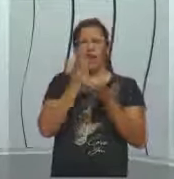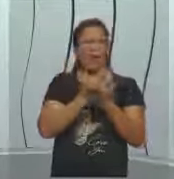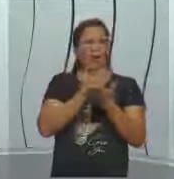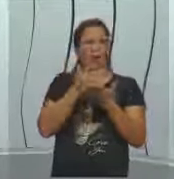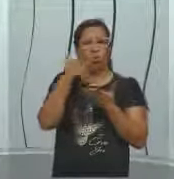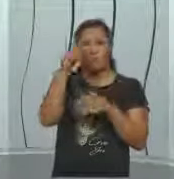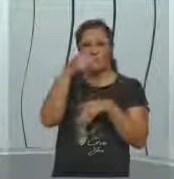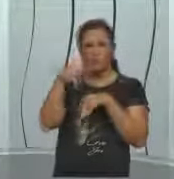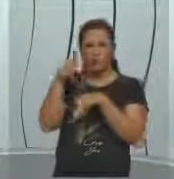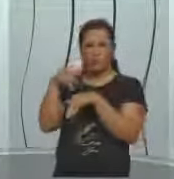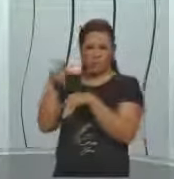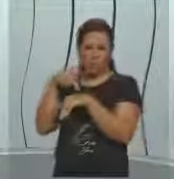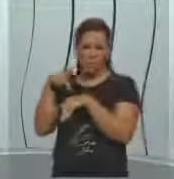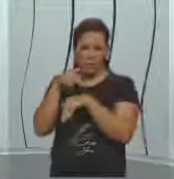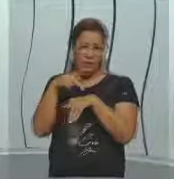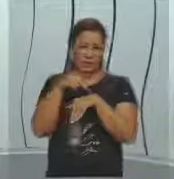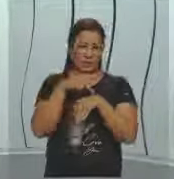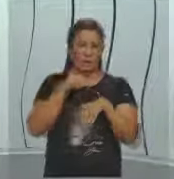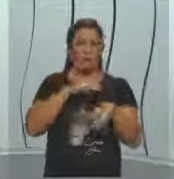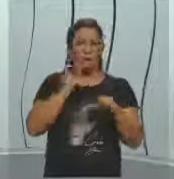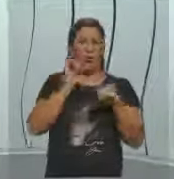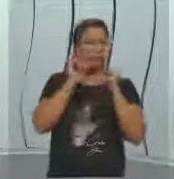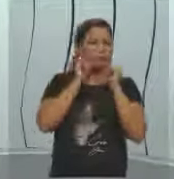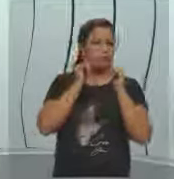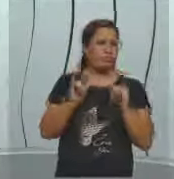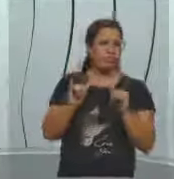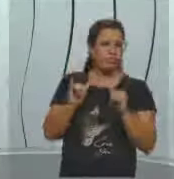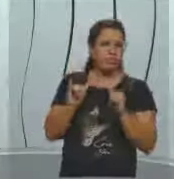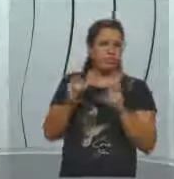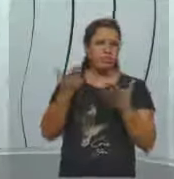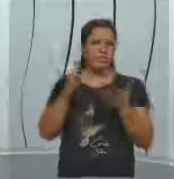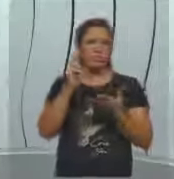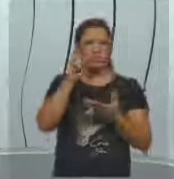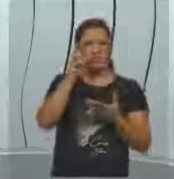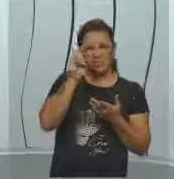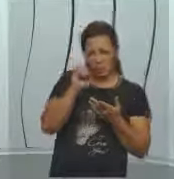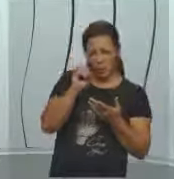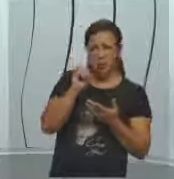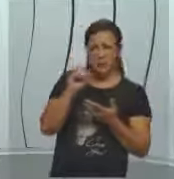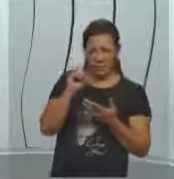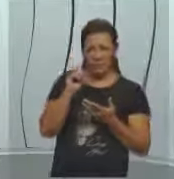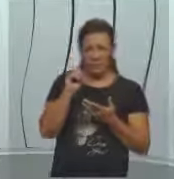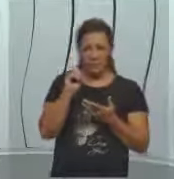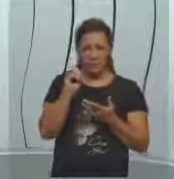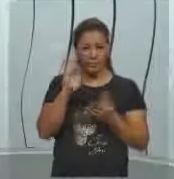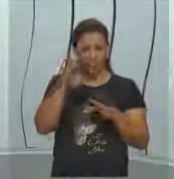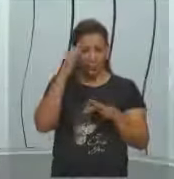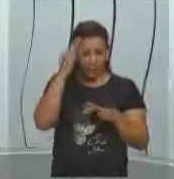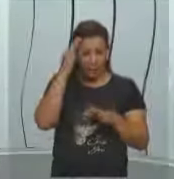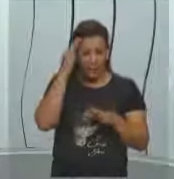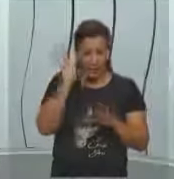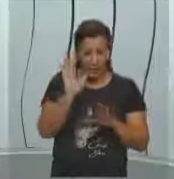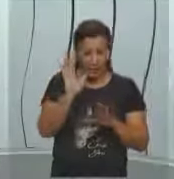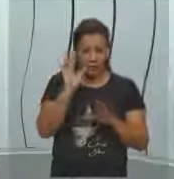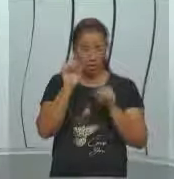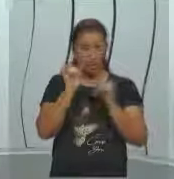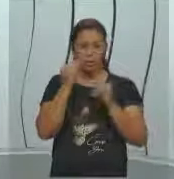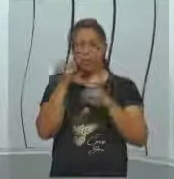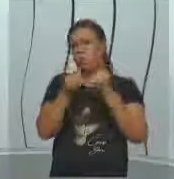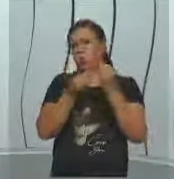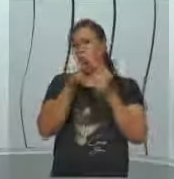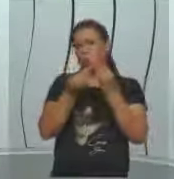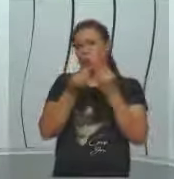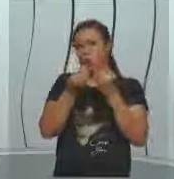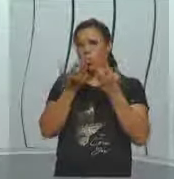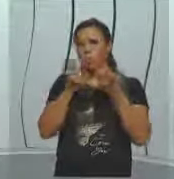que o funcionamento dessa tensão alternada é com 50 Hz. Tá? Só para vocês entenderem um pouquinho como é que é esse